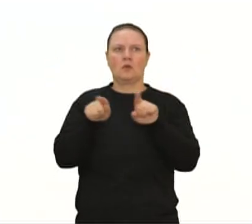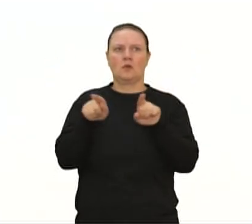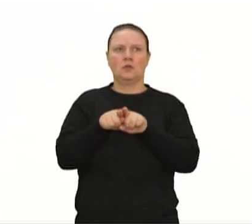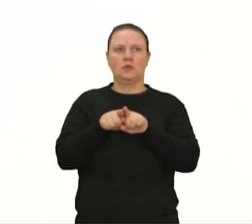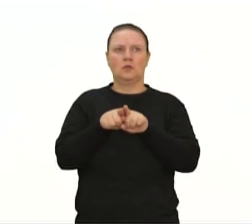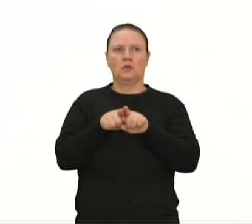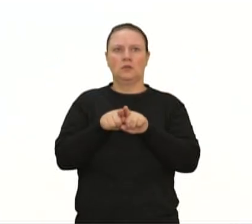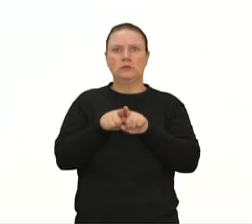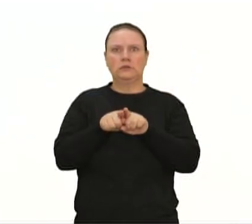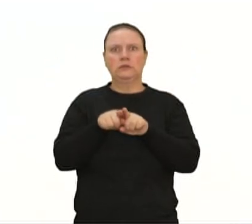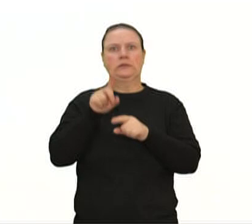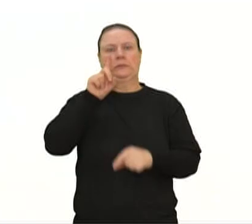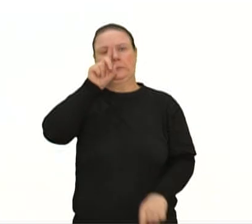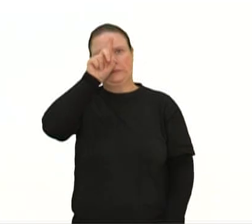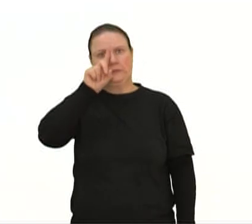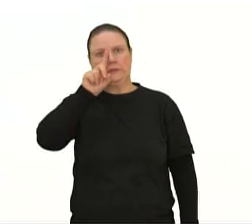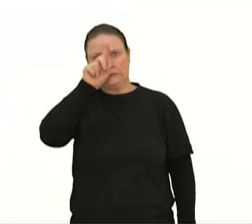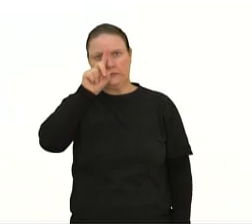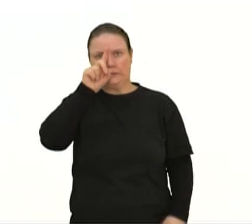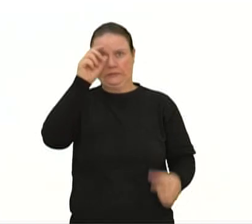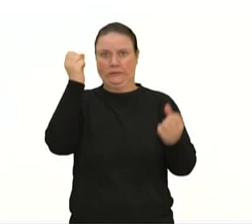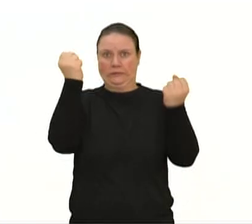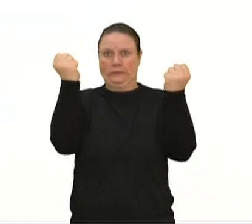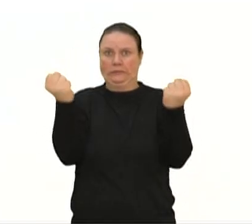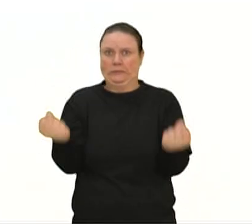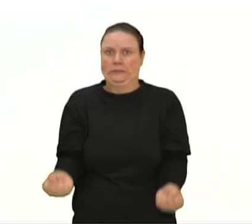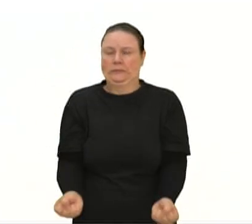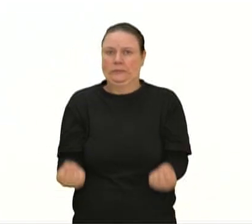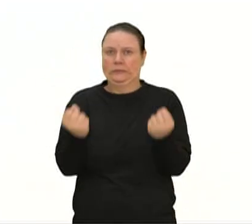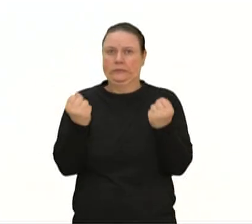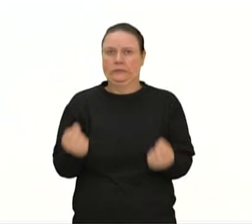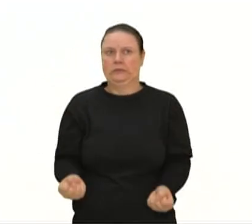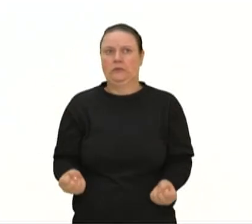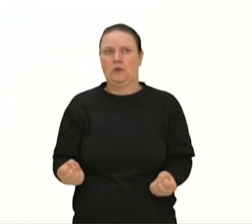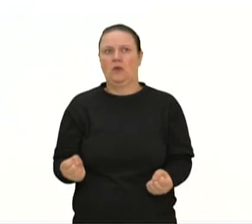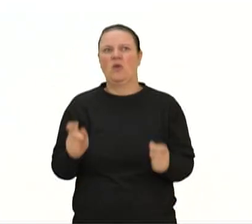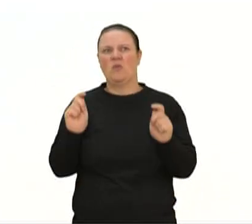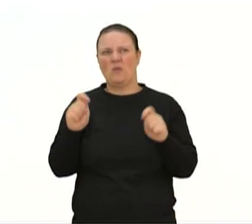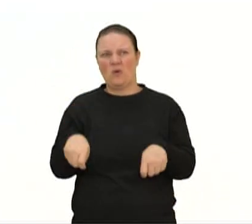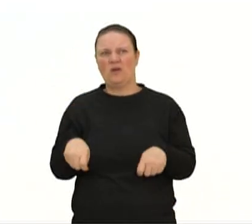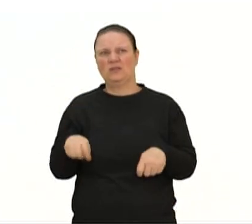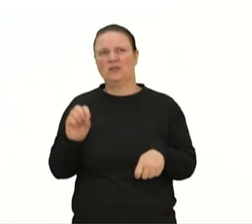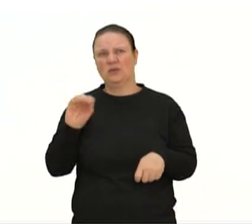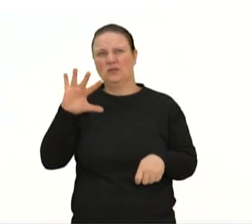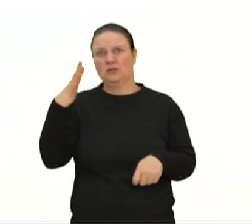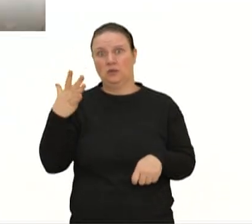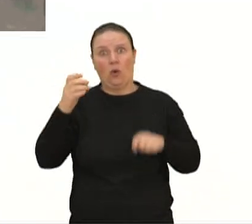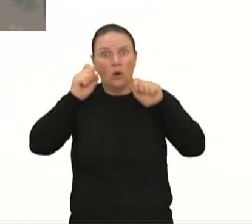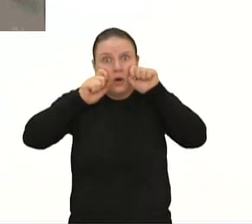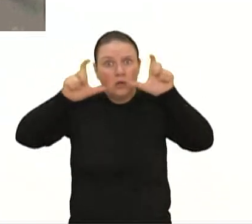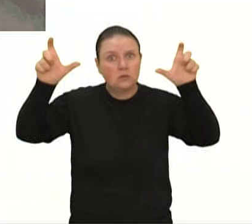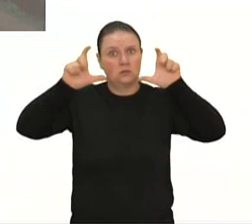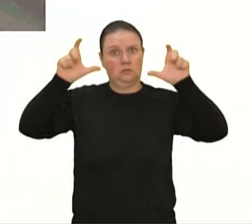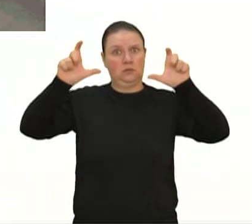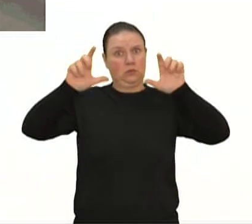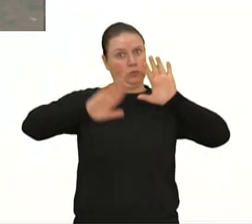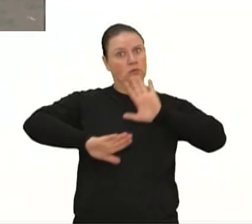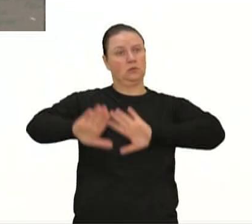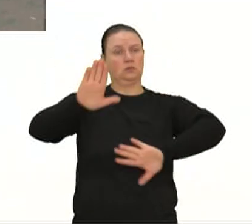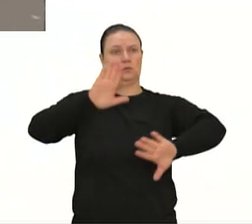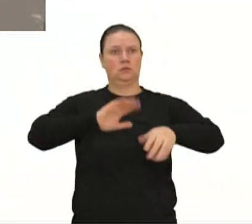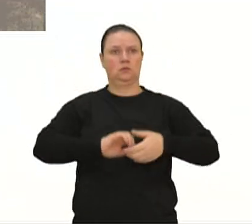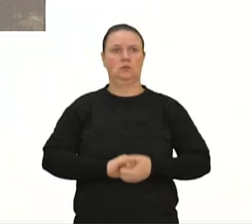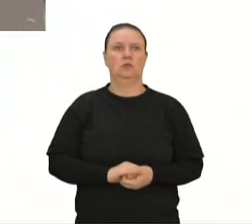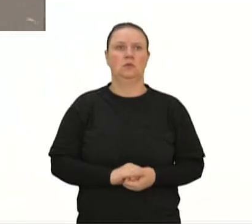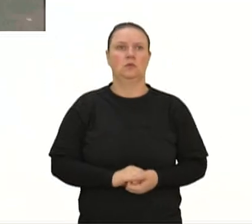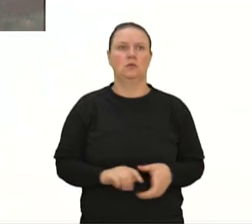movimento não adequado, com uma carga não adequada. E, muito provavelmente, ele se machucou. Então, fica o alerta. E aqui